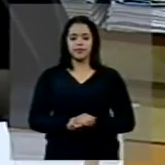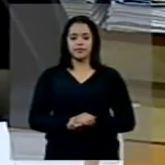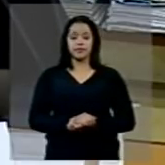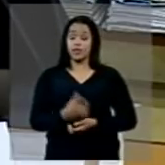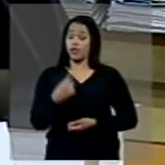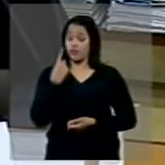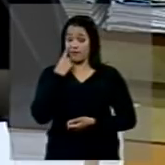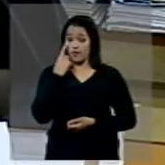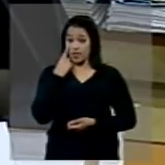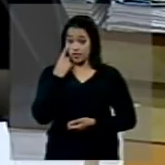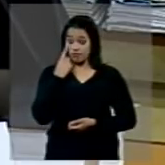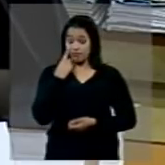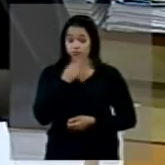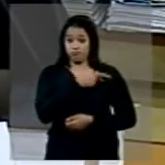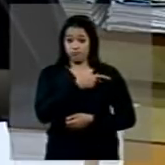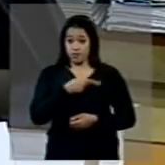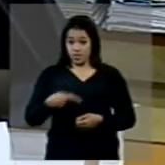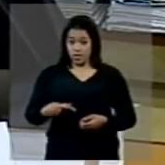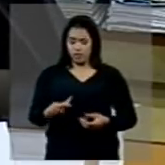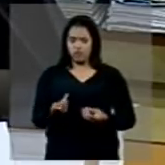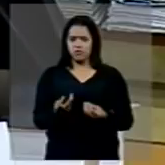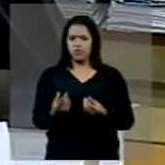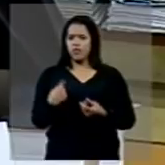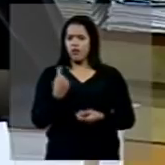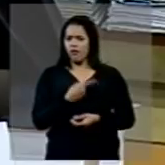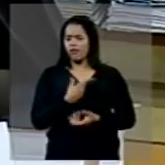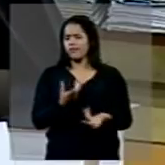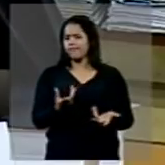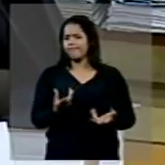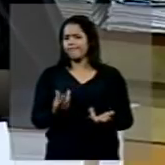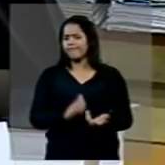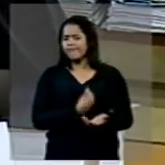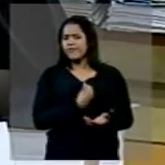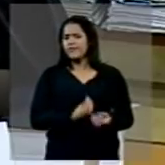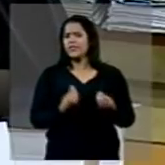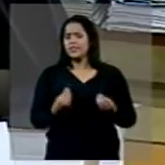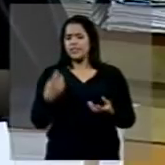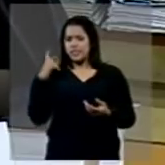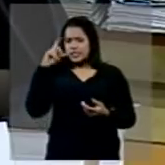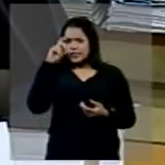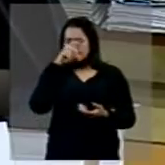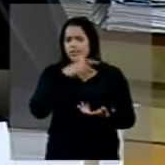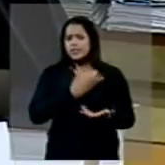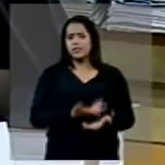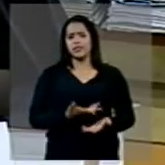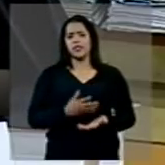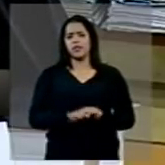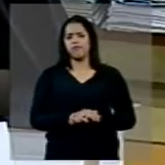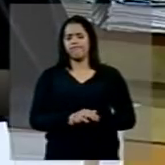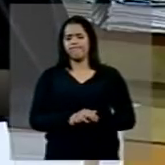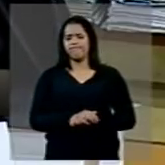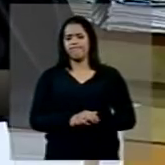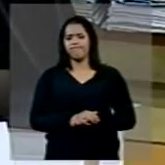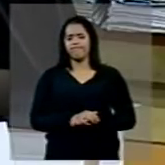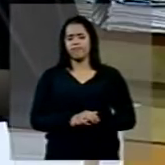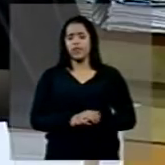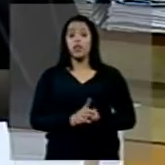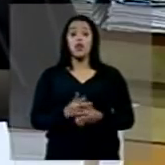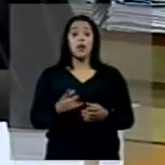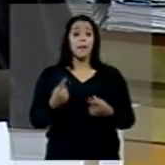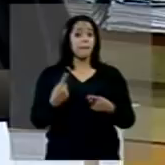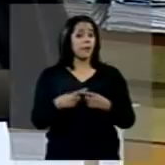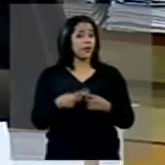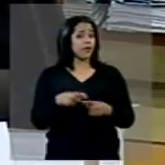Veja, presidente, em momentos como este, numa situação muito peculiar, a